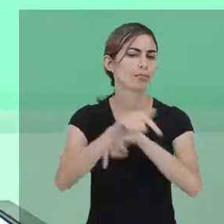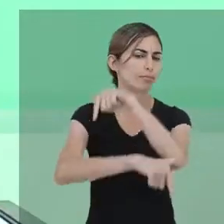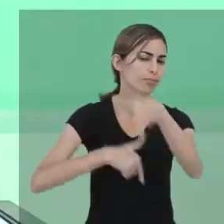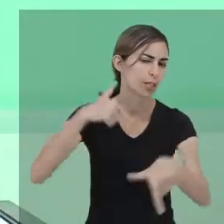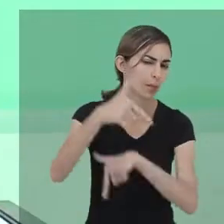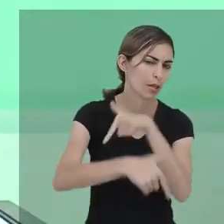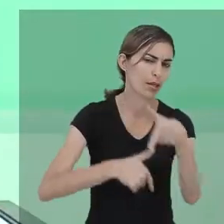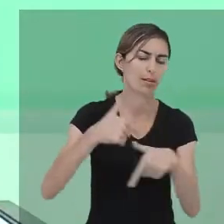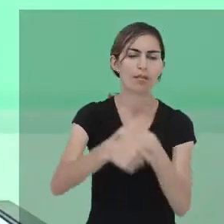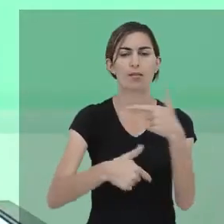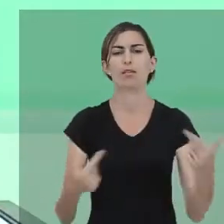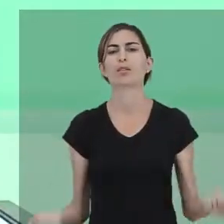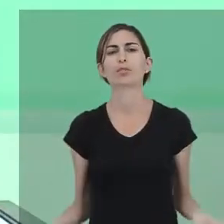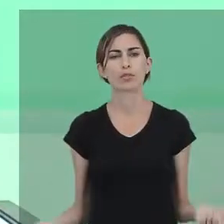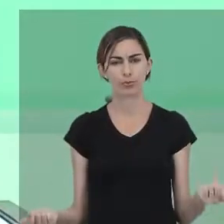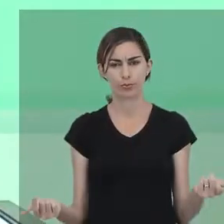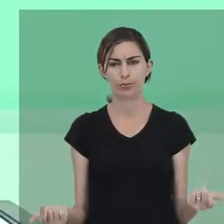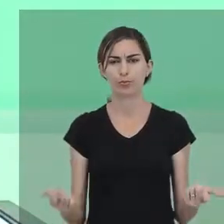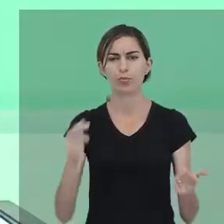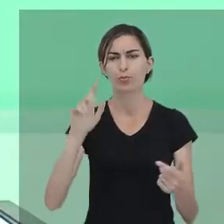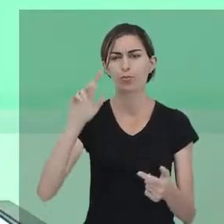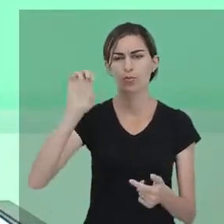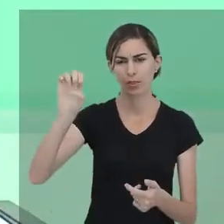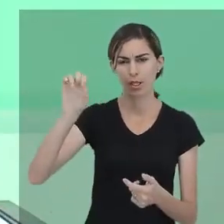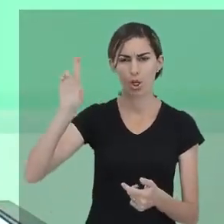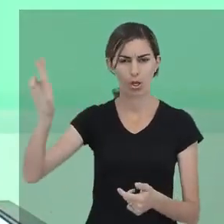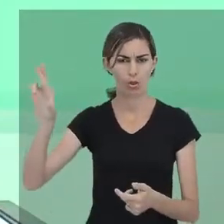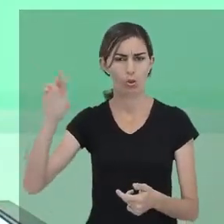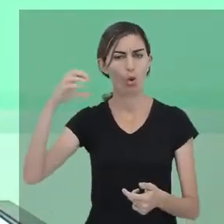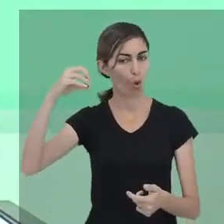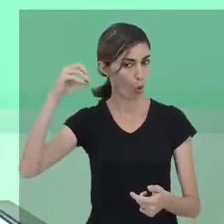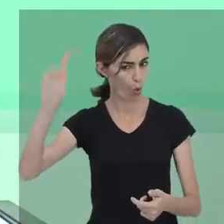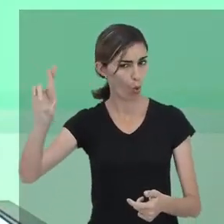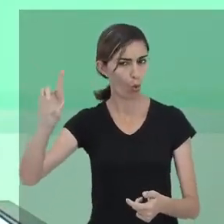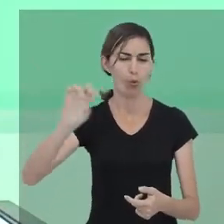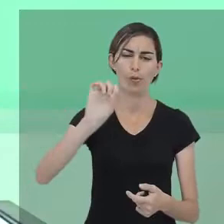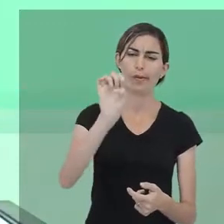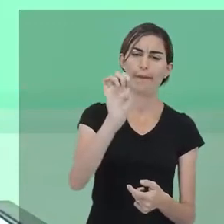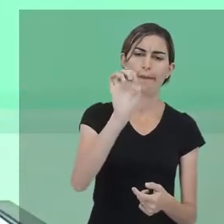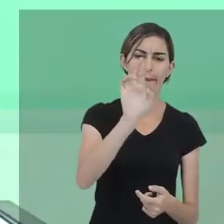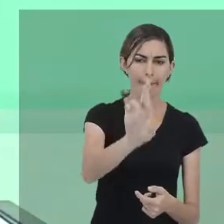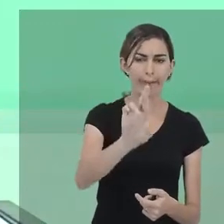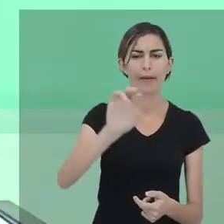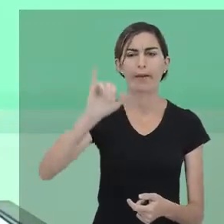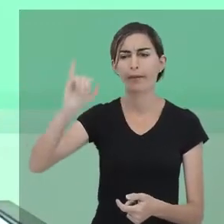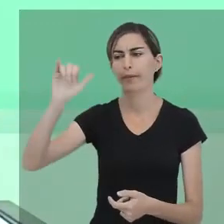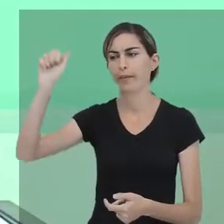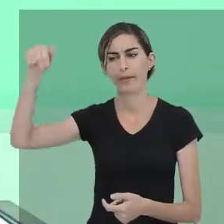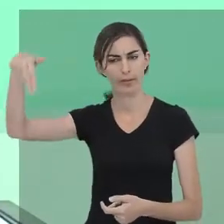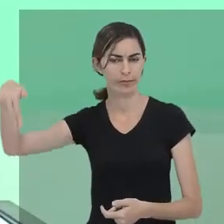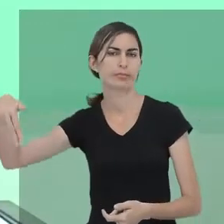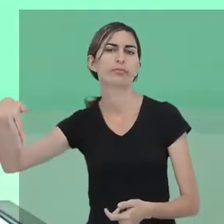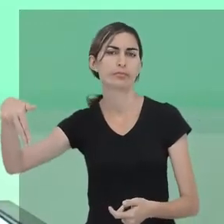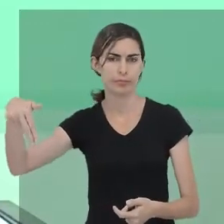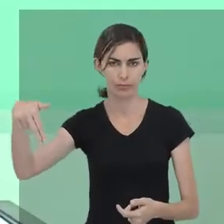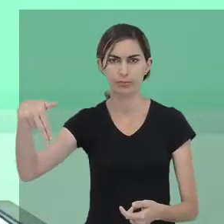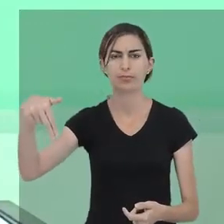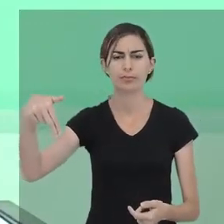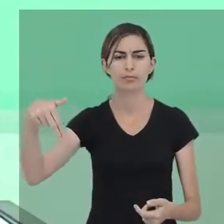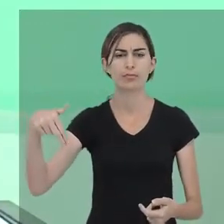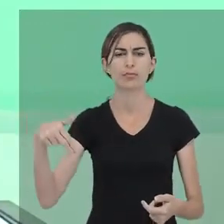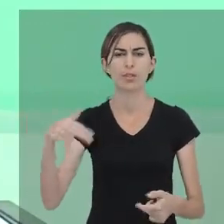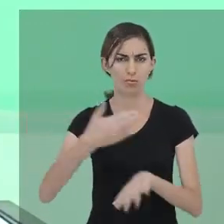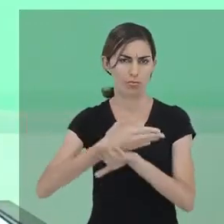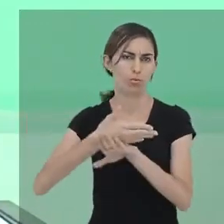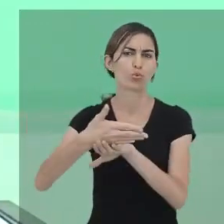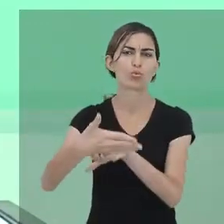trabalho, né? É o or, ou então er, ou então ishan, ok? É muito